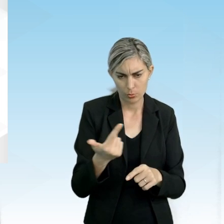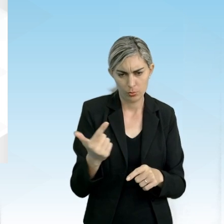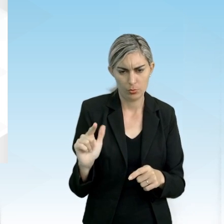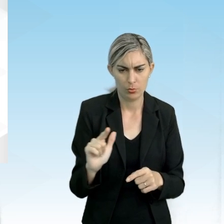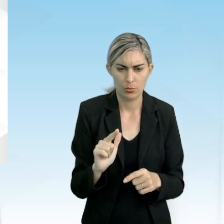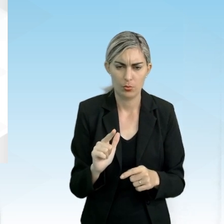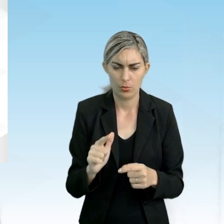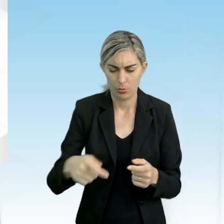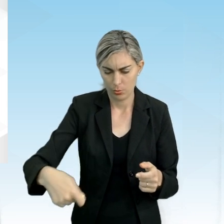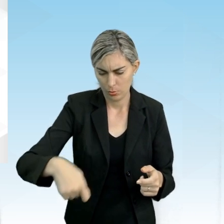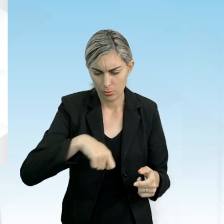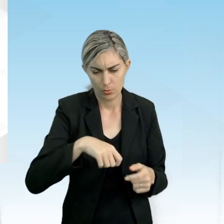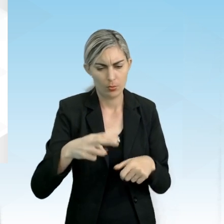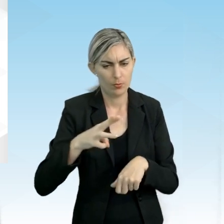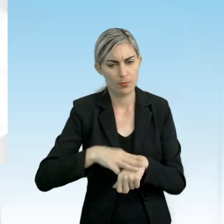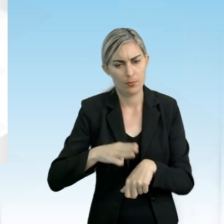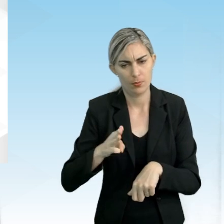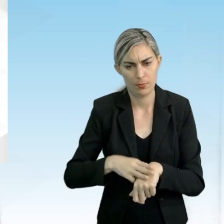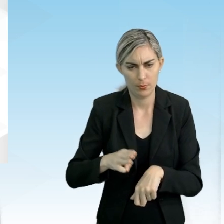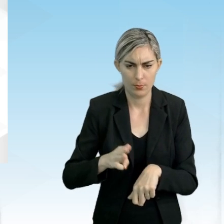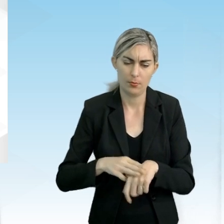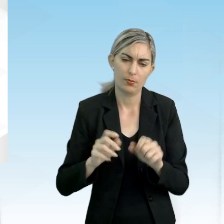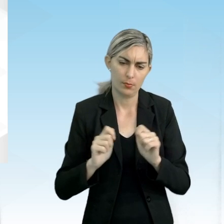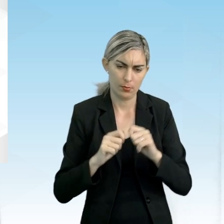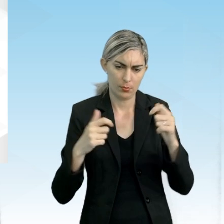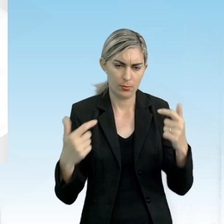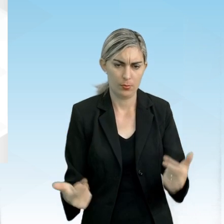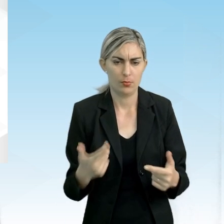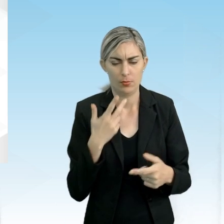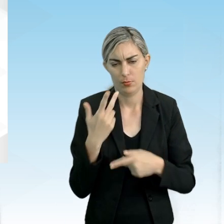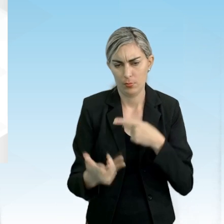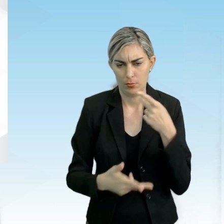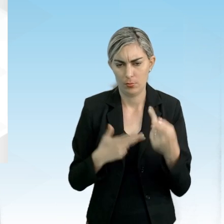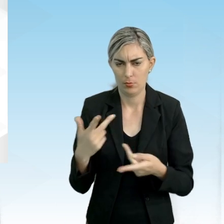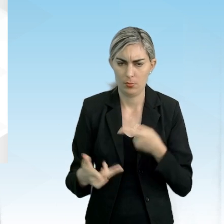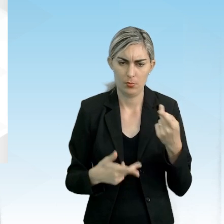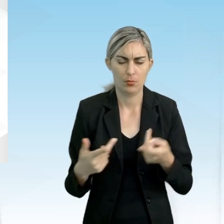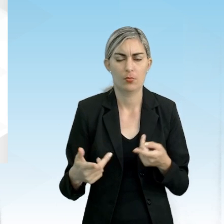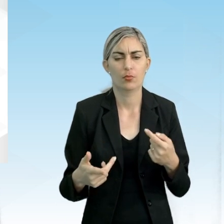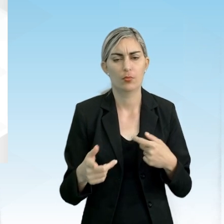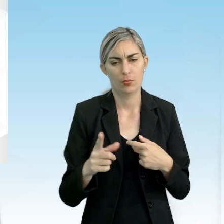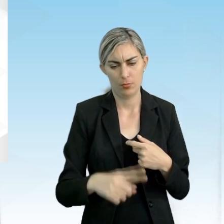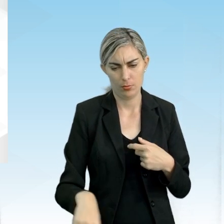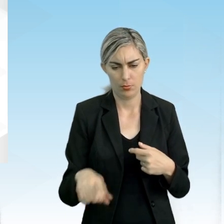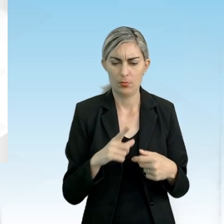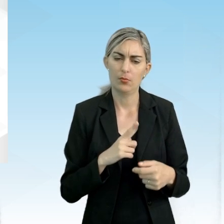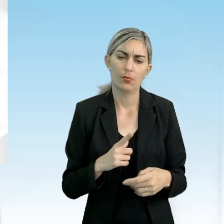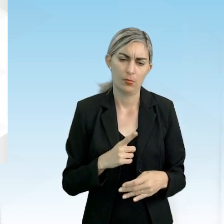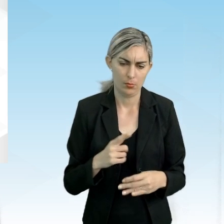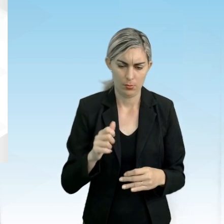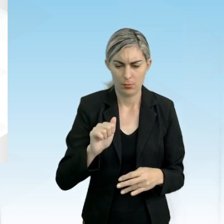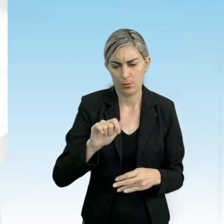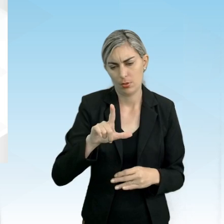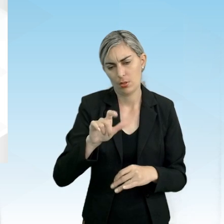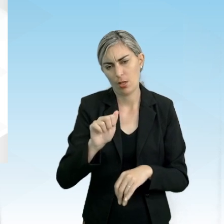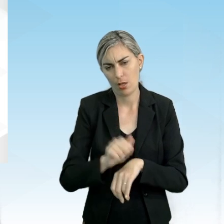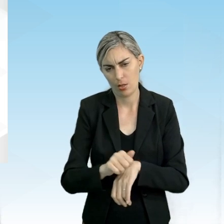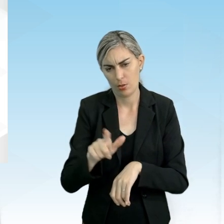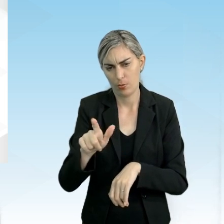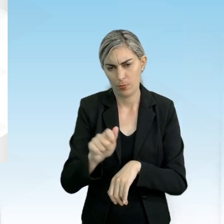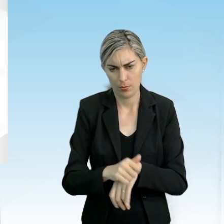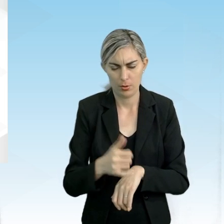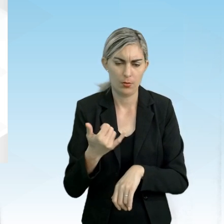uma colher de metal é claro que quando fala de uma colher de metal a gente tem alumínio ferro